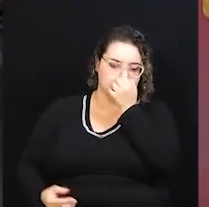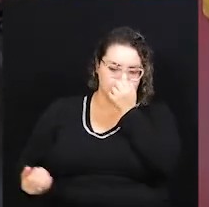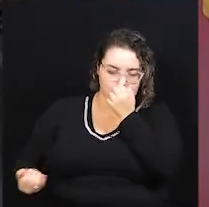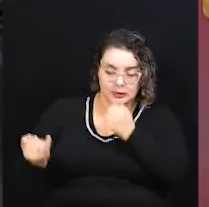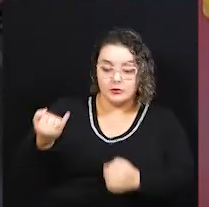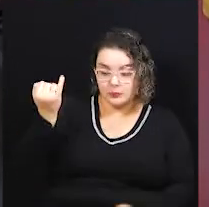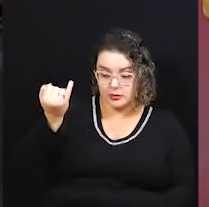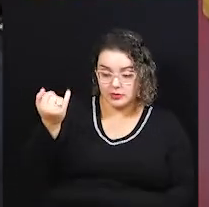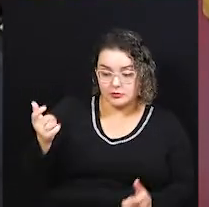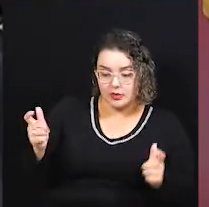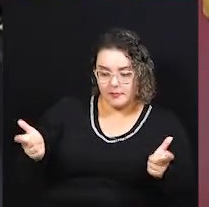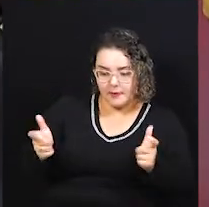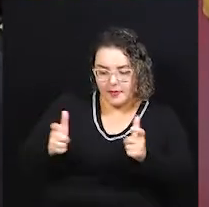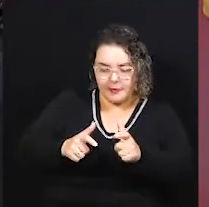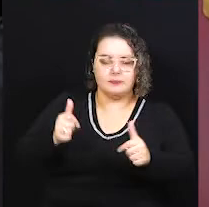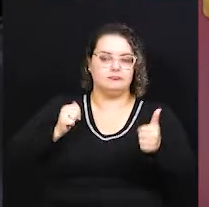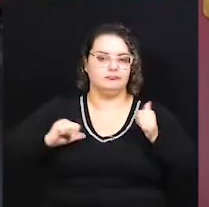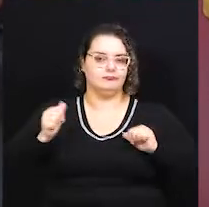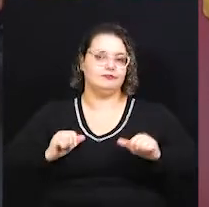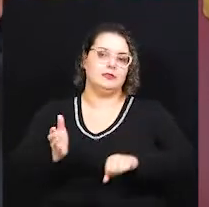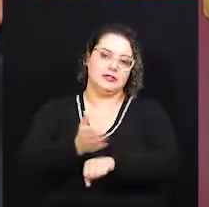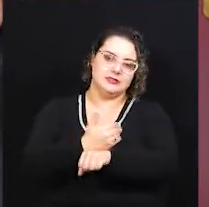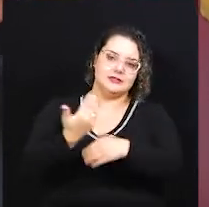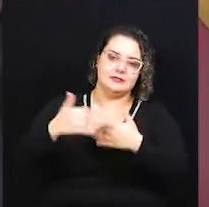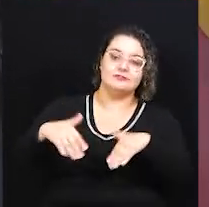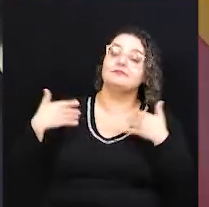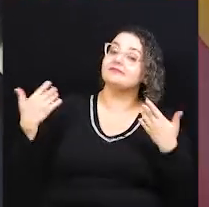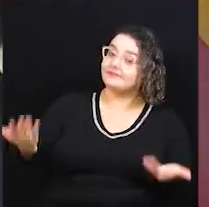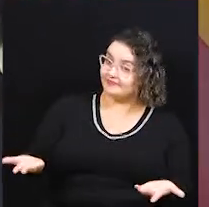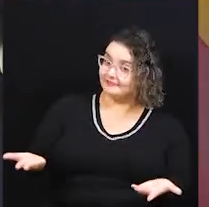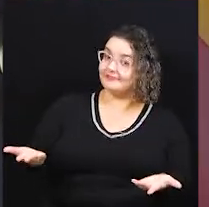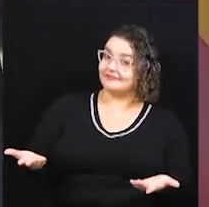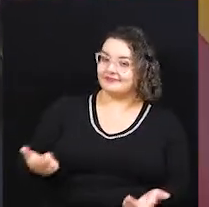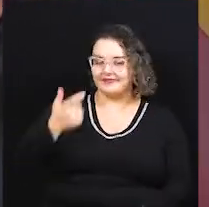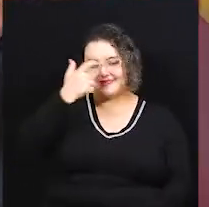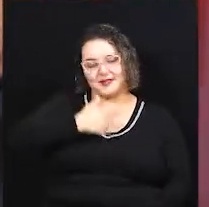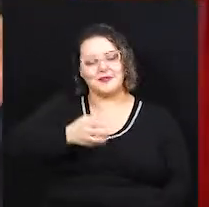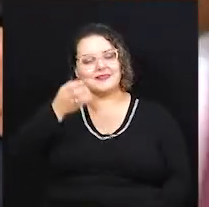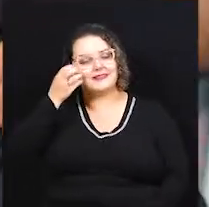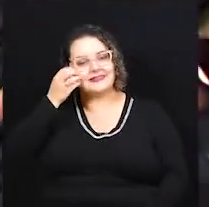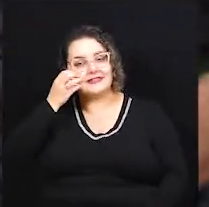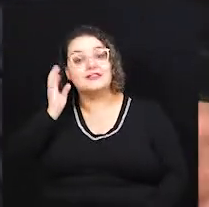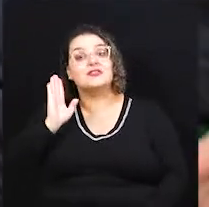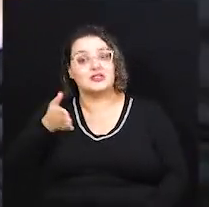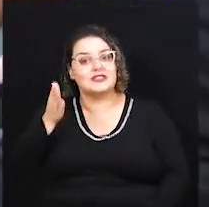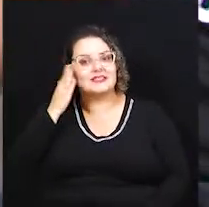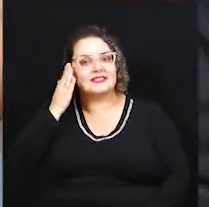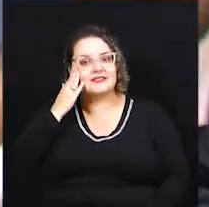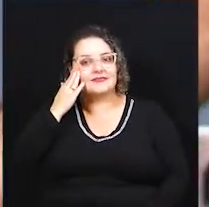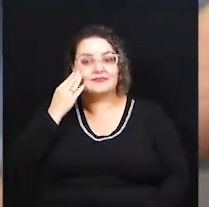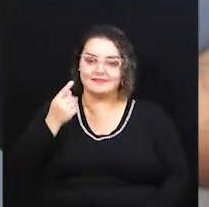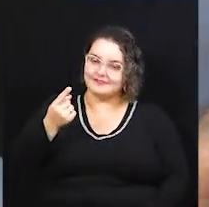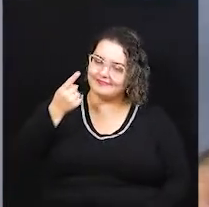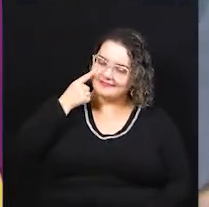passo importante também para diminuir essa ansiedade antes da prova. Bom, pessoal, eu sou André Aranha e já